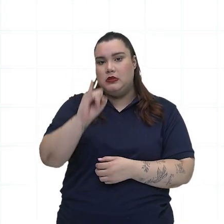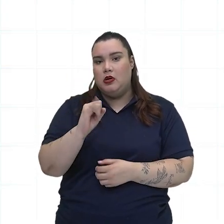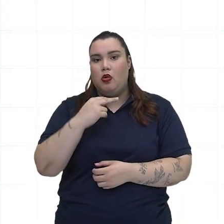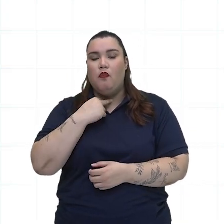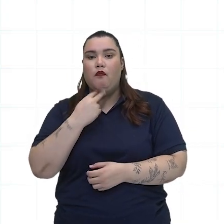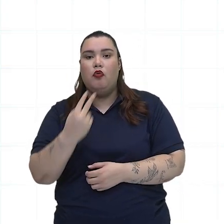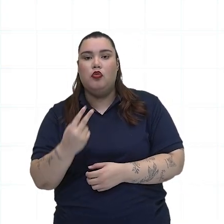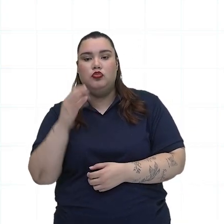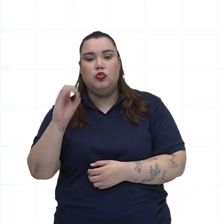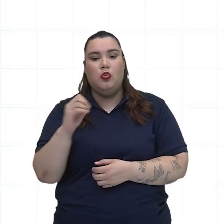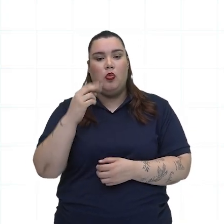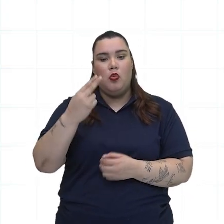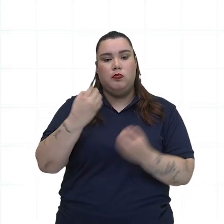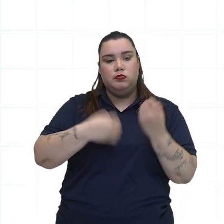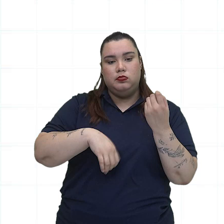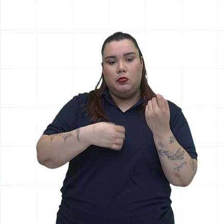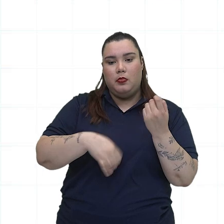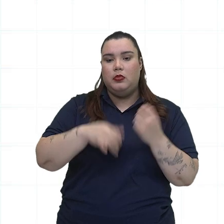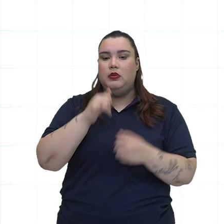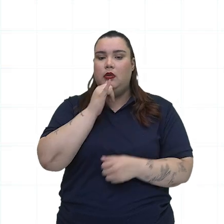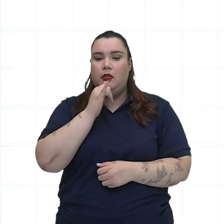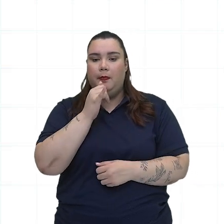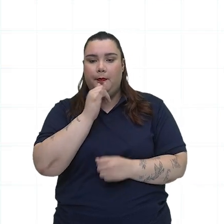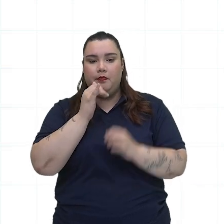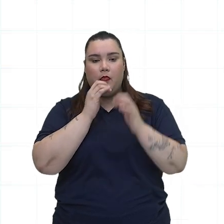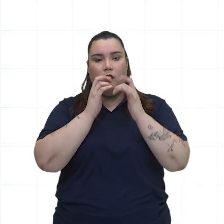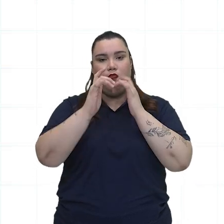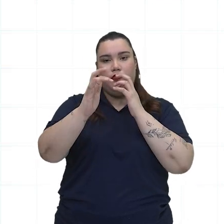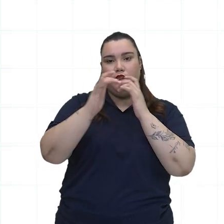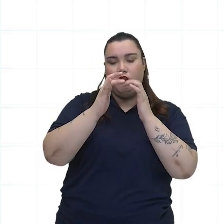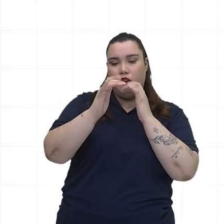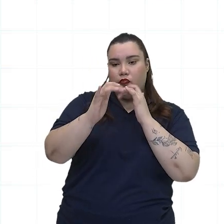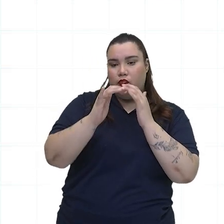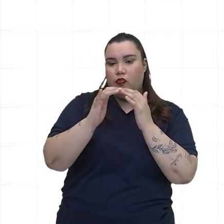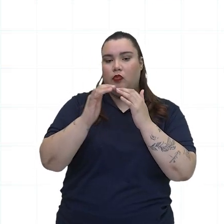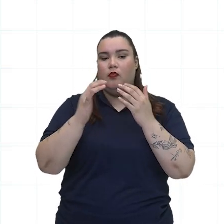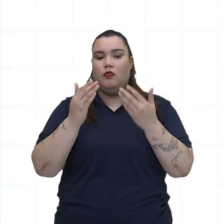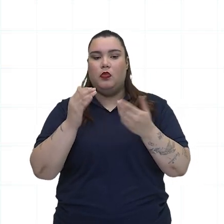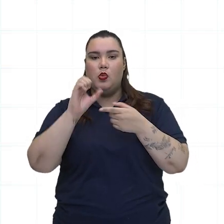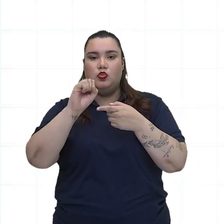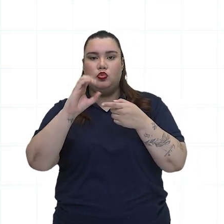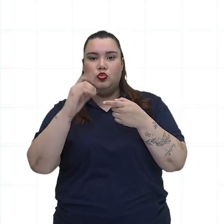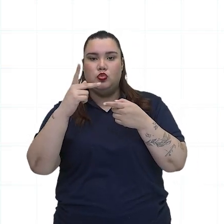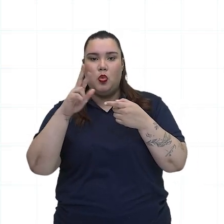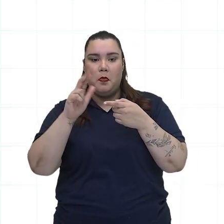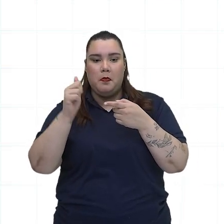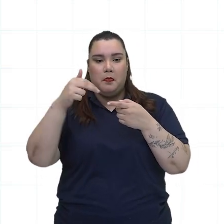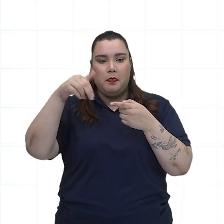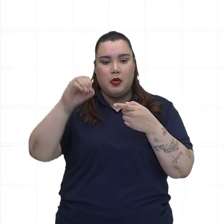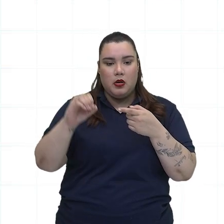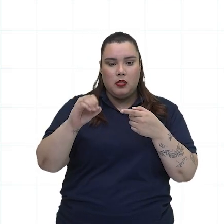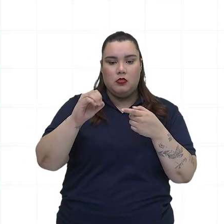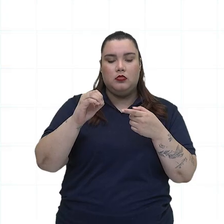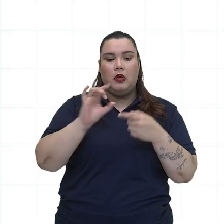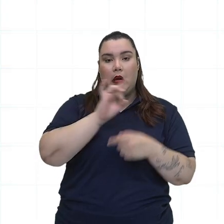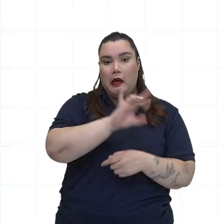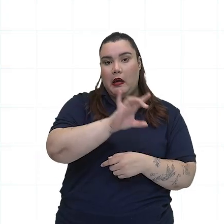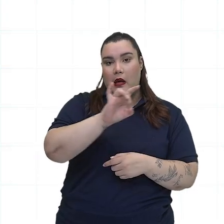voz de um instrumento ou cantor. Por exemplo, a flauta do clarinete, o soprano do